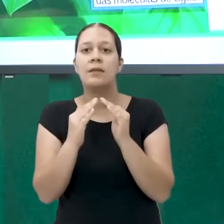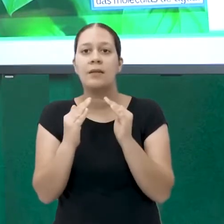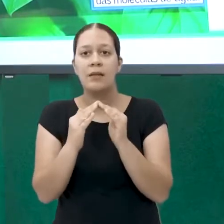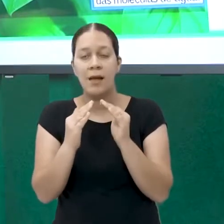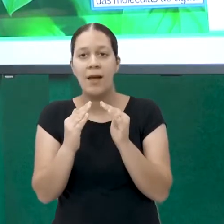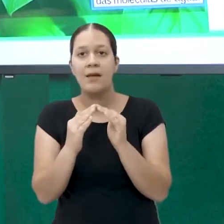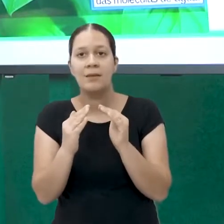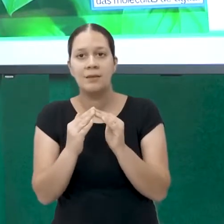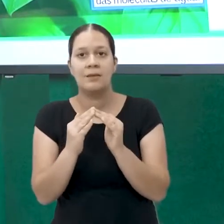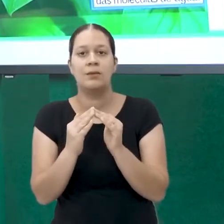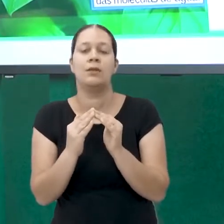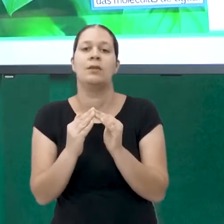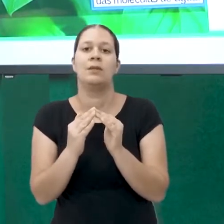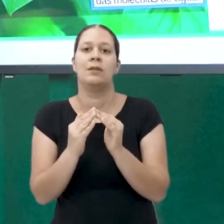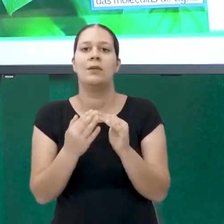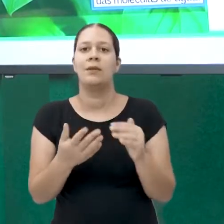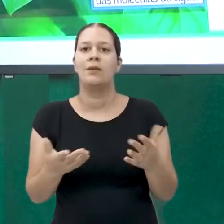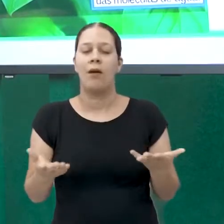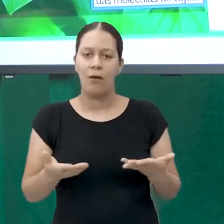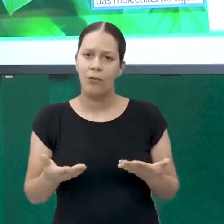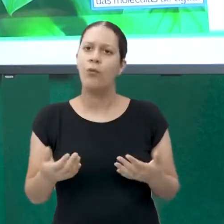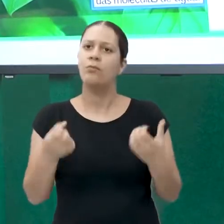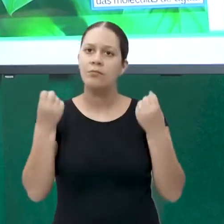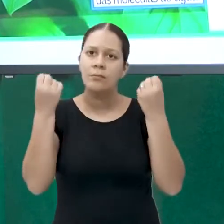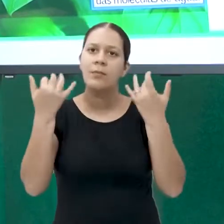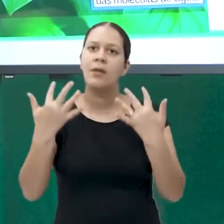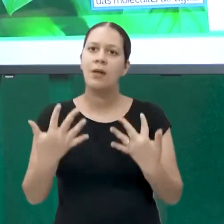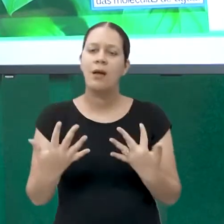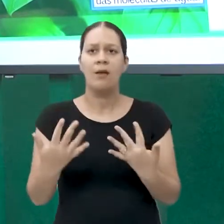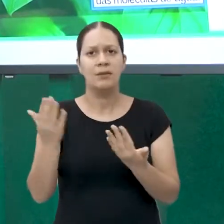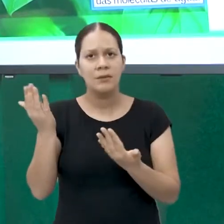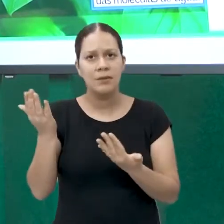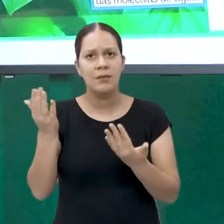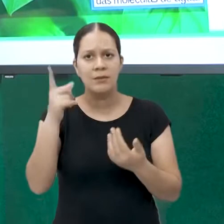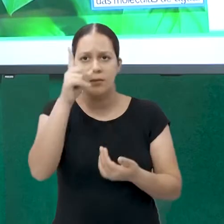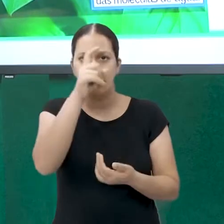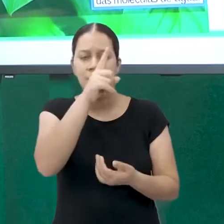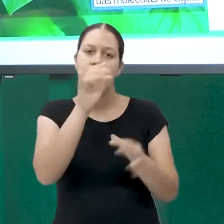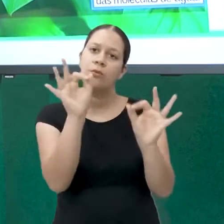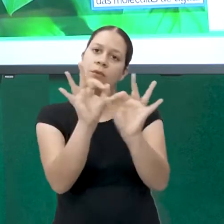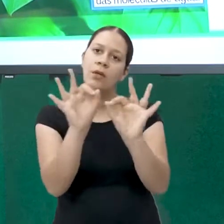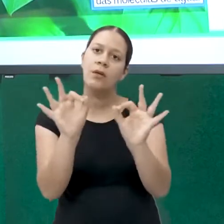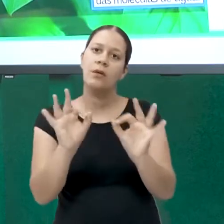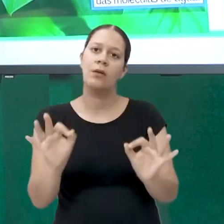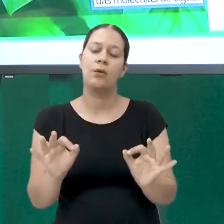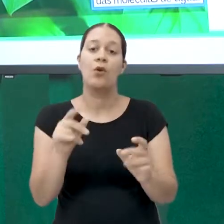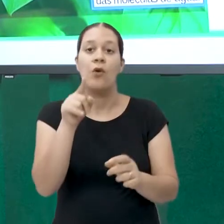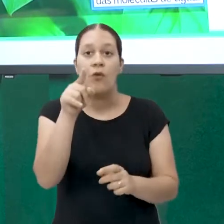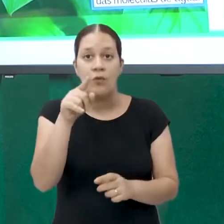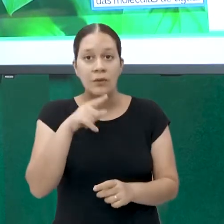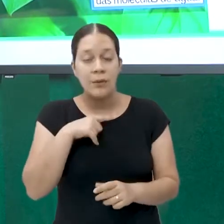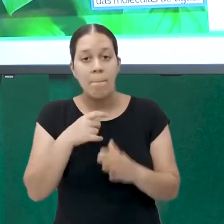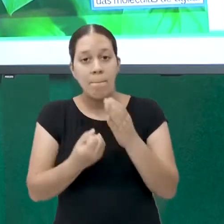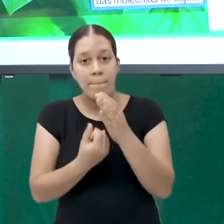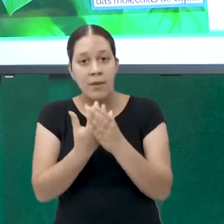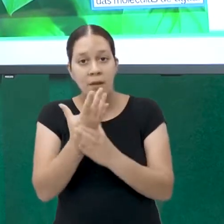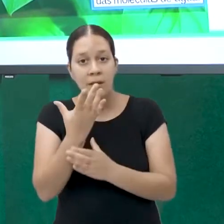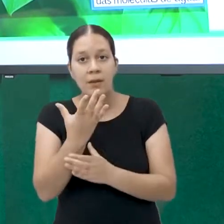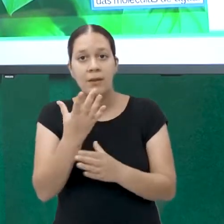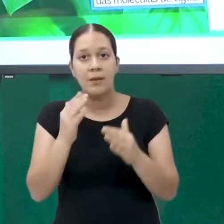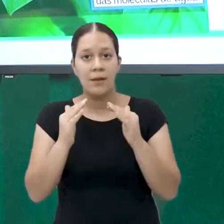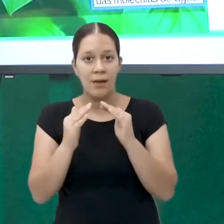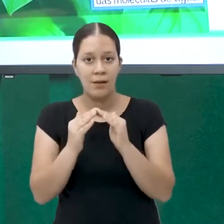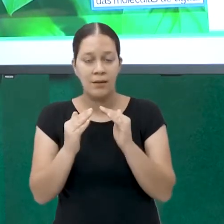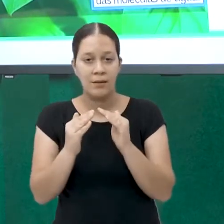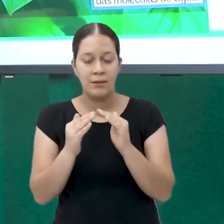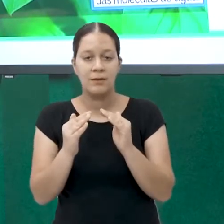casa. Eu vou ter que me ajeitar aqui, porque não é possível que você esteja achando isso uma coisa complicada. Vem comigo. Você tem uma